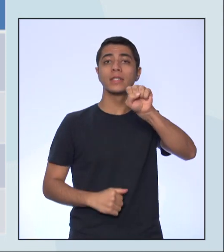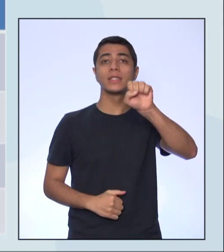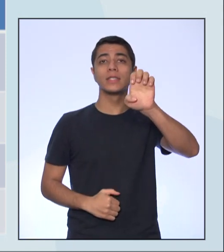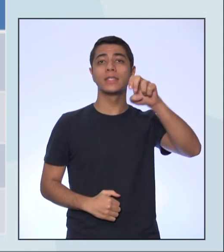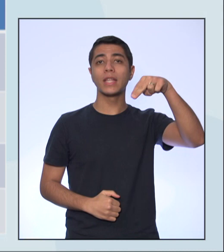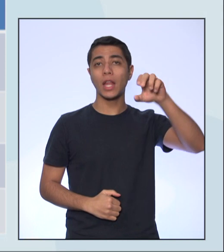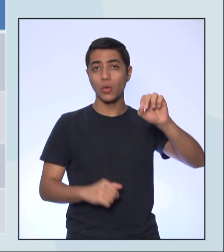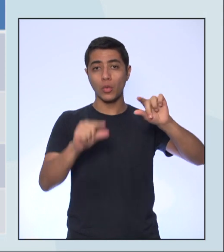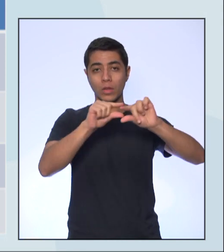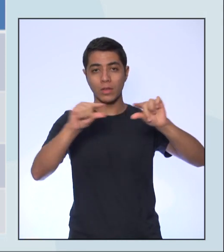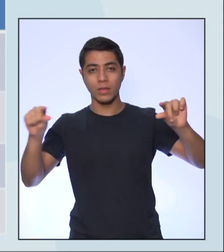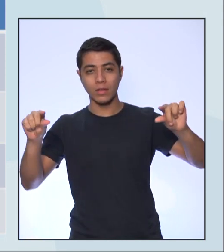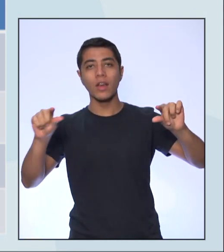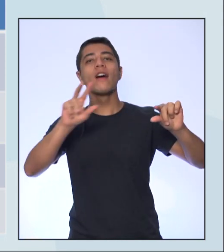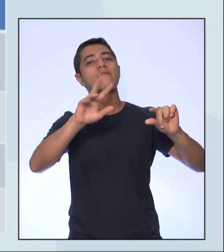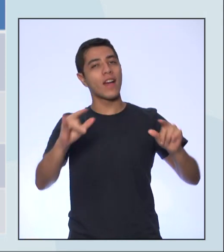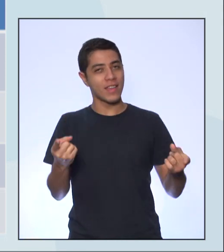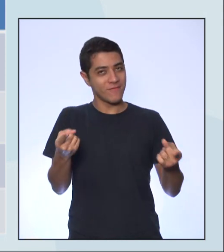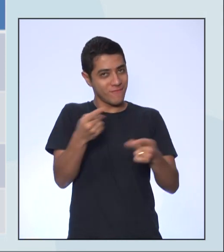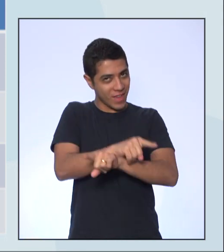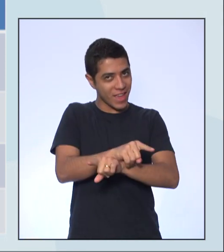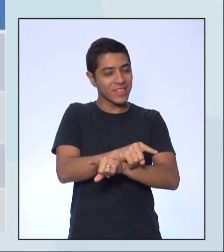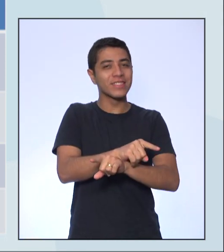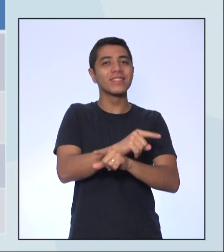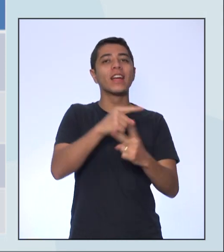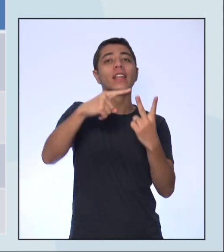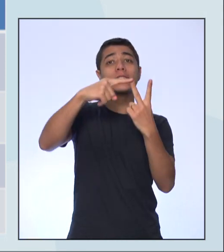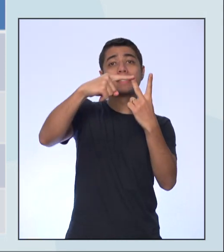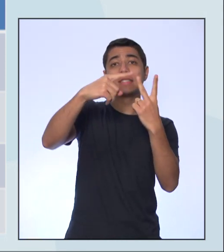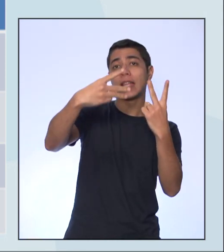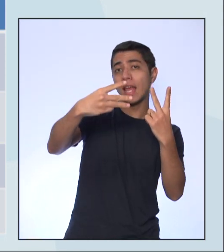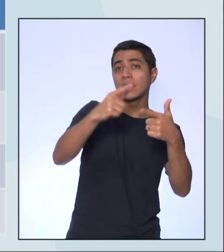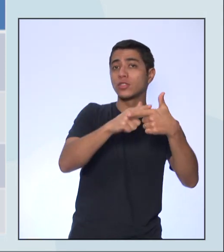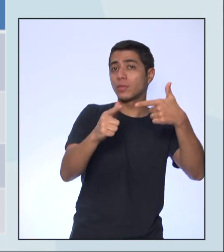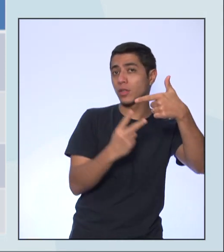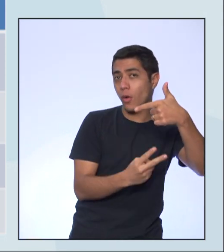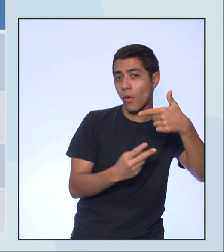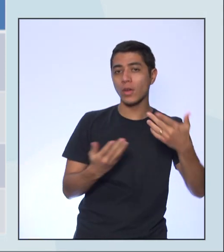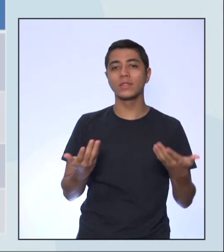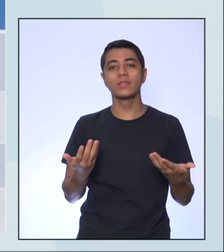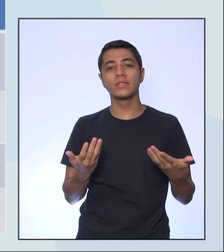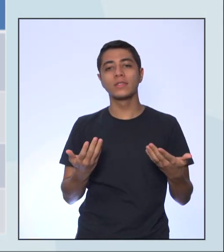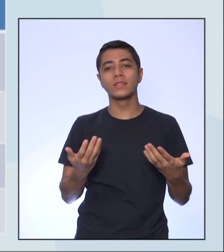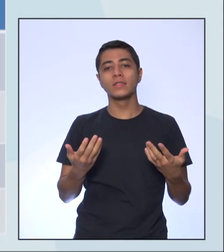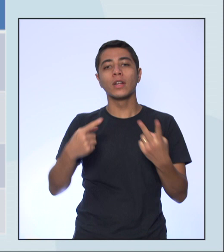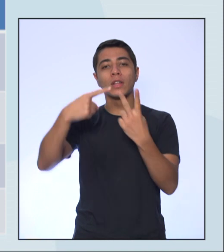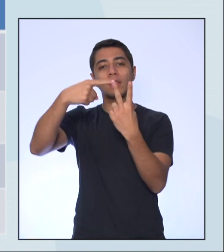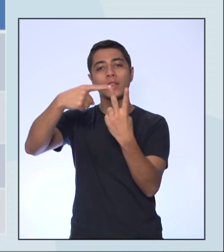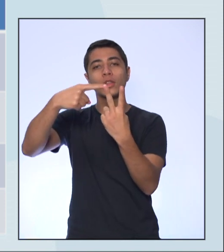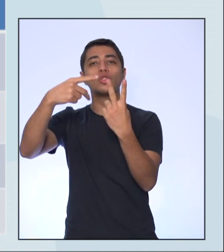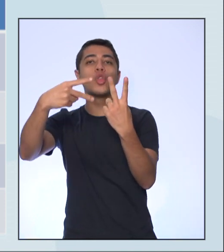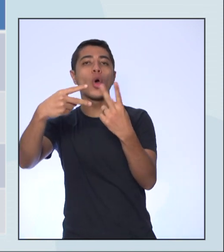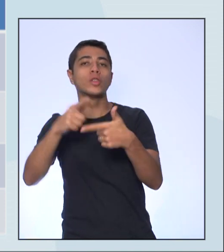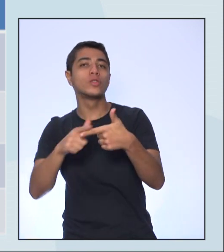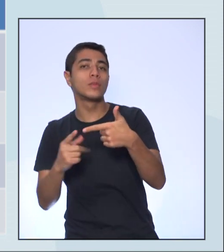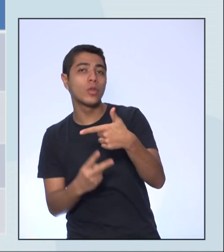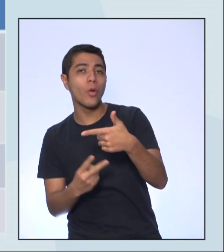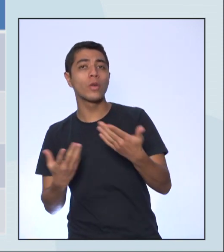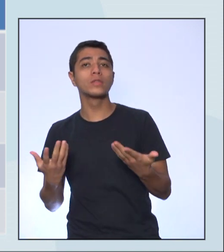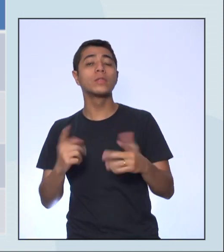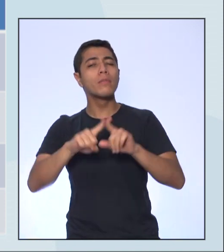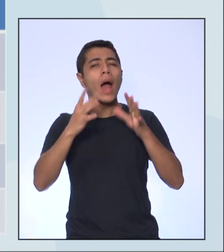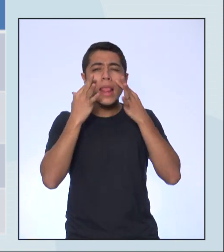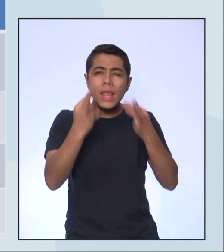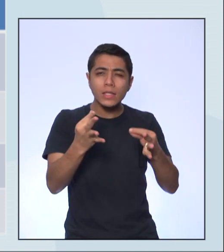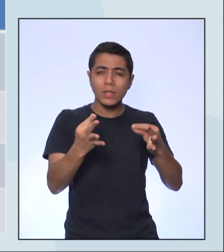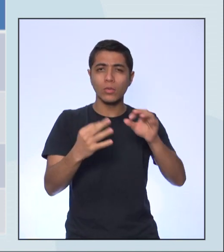raiz de 3 sobre 2 raiz de 2 sobre 2 e 1 sobre 2 mas prestem atenção olha o sinal dos